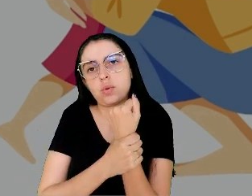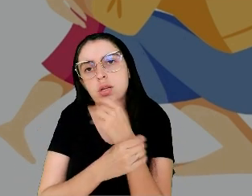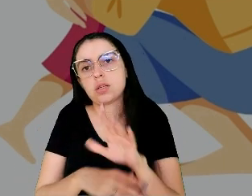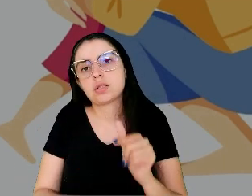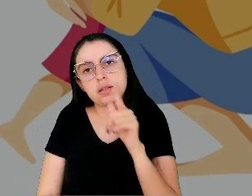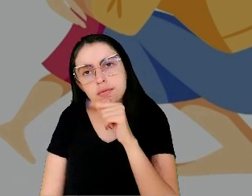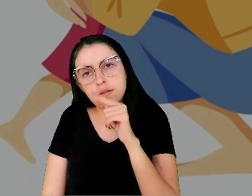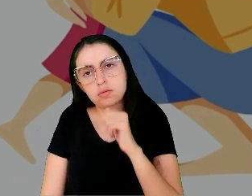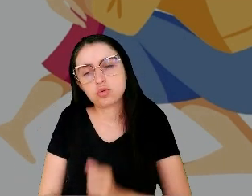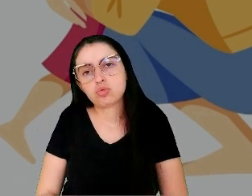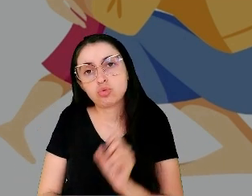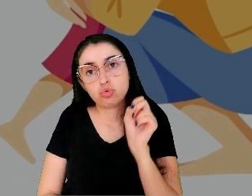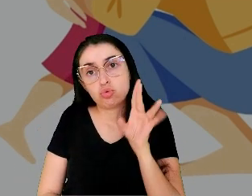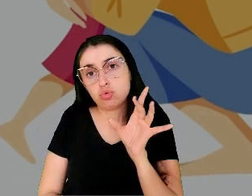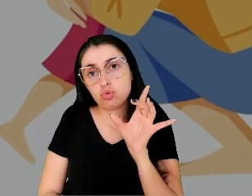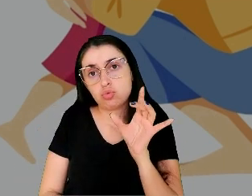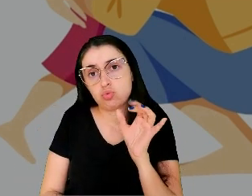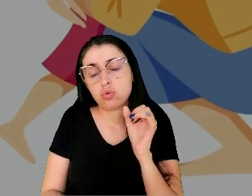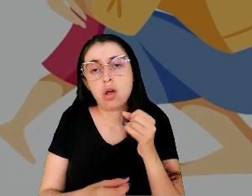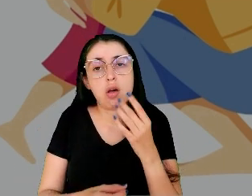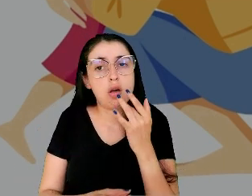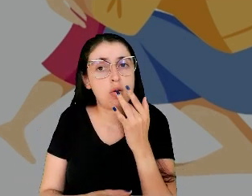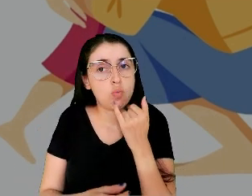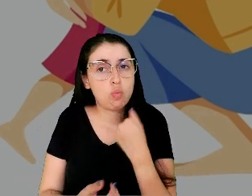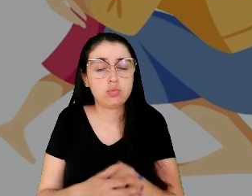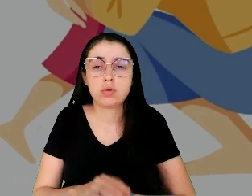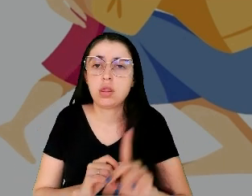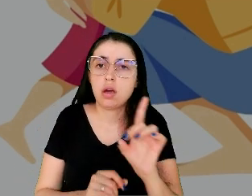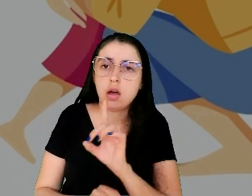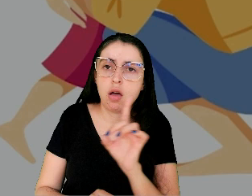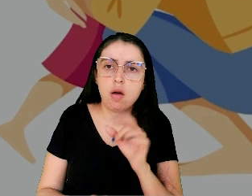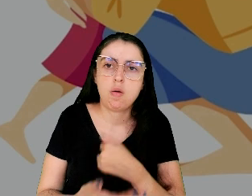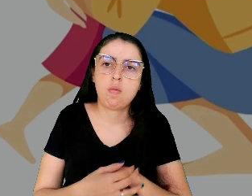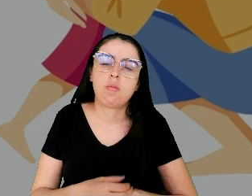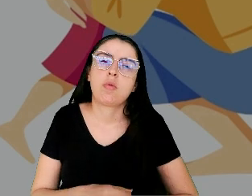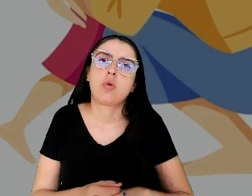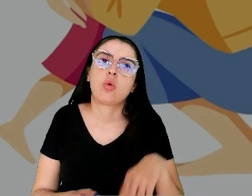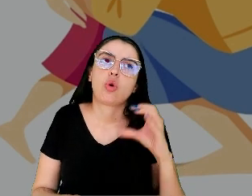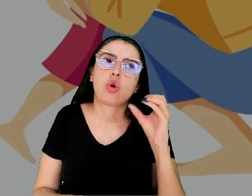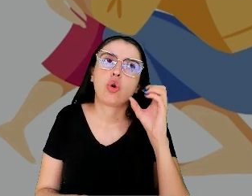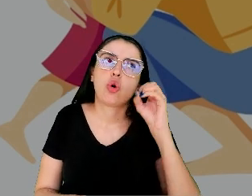água, não só no nível de potabilidade, porque os parâmetros de potabilidade